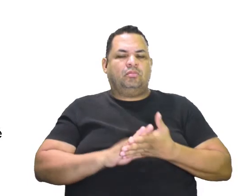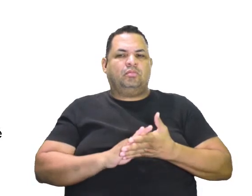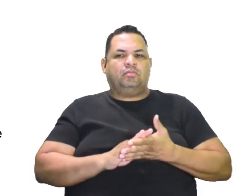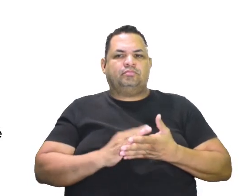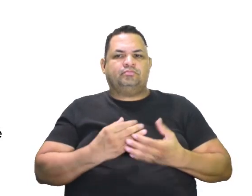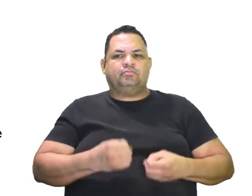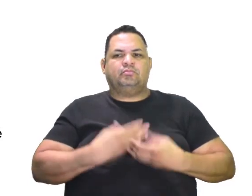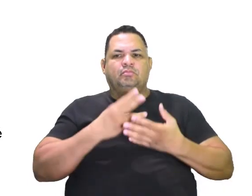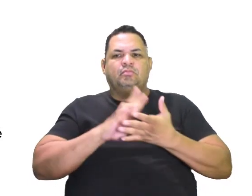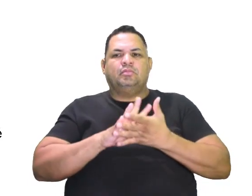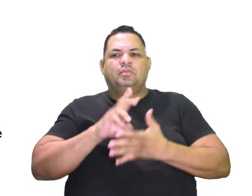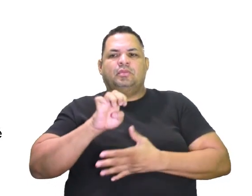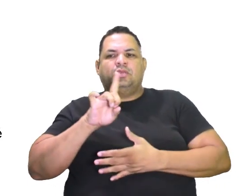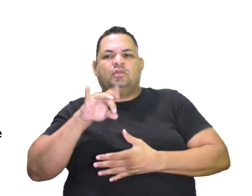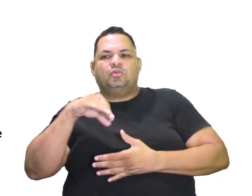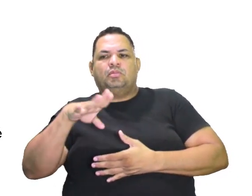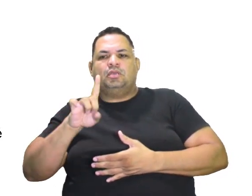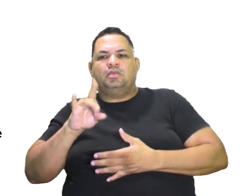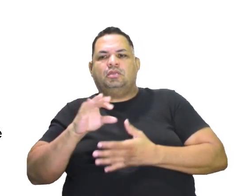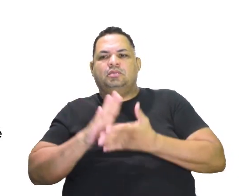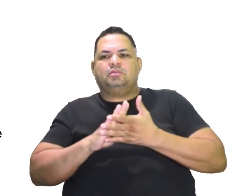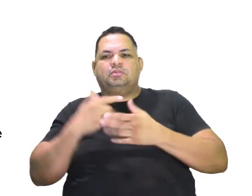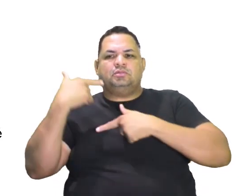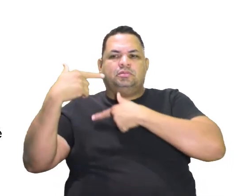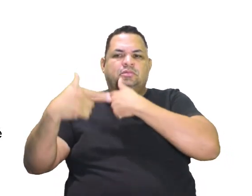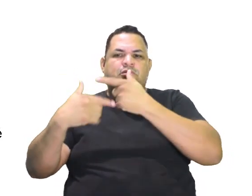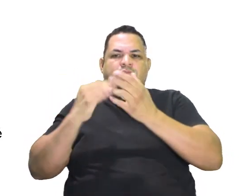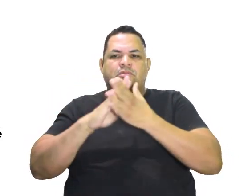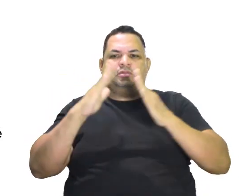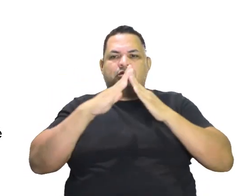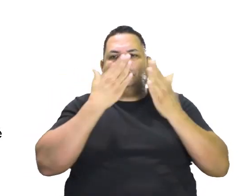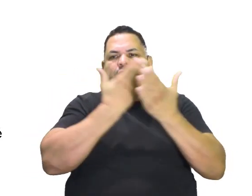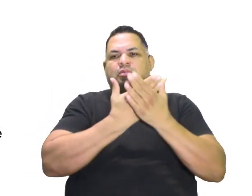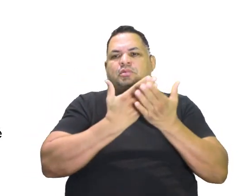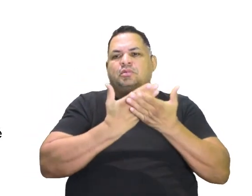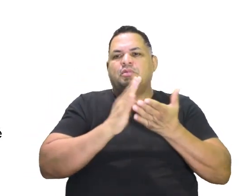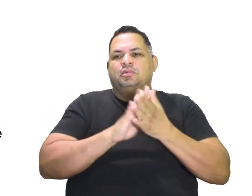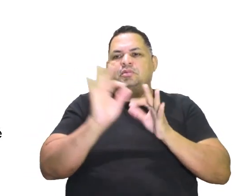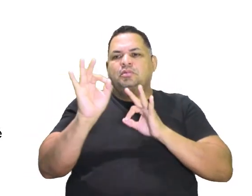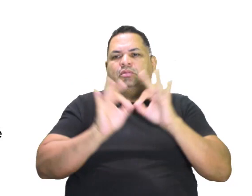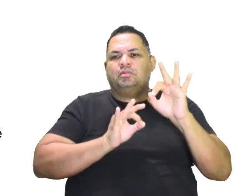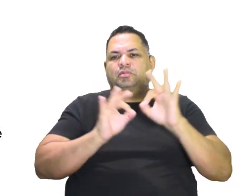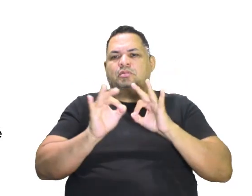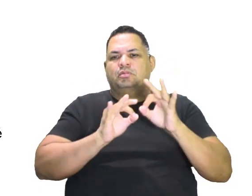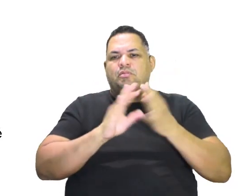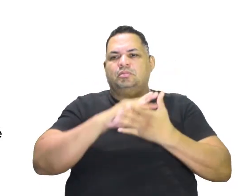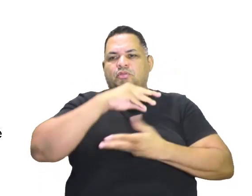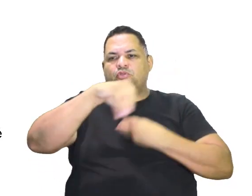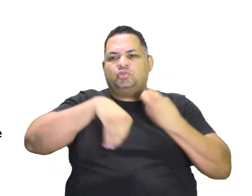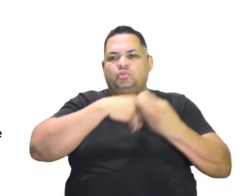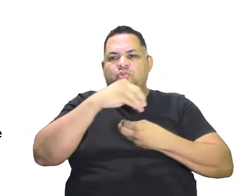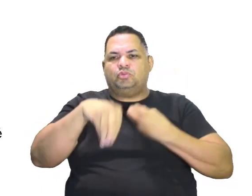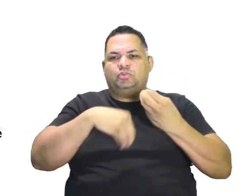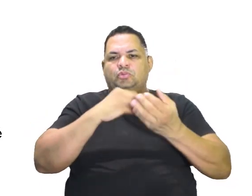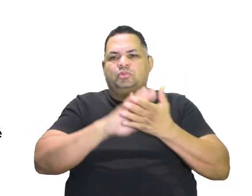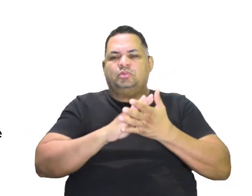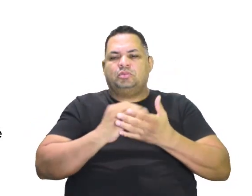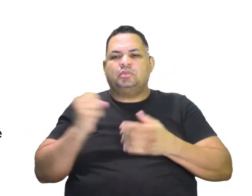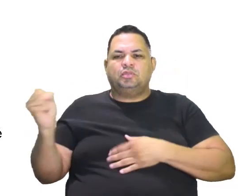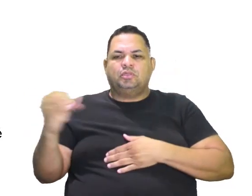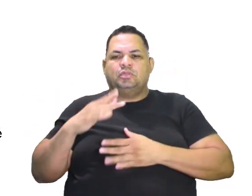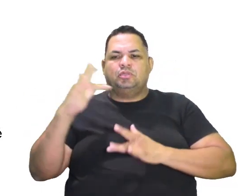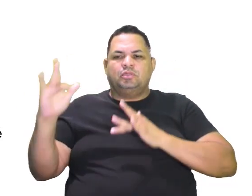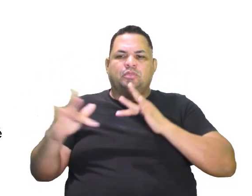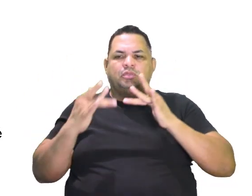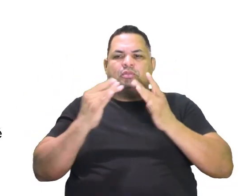Meirelles que pertence à tradição acadêmica brasileira, formada por uma mistura de referências neoclássicas, românticas